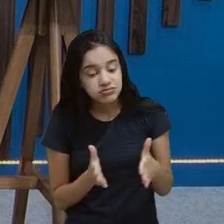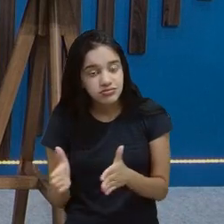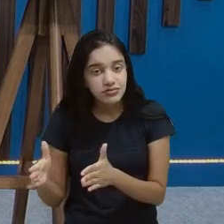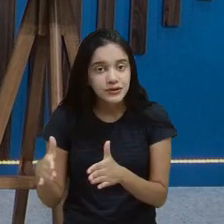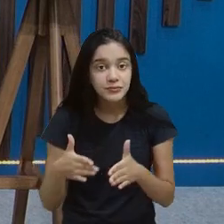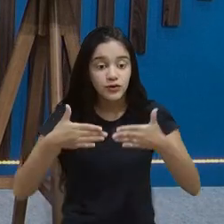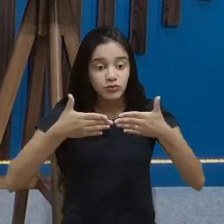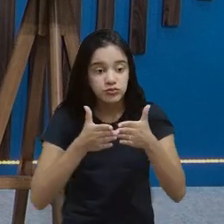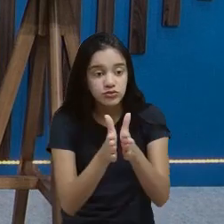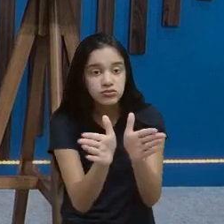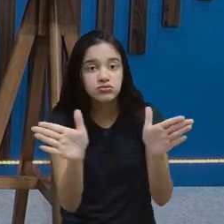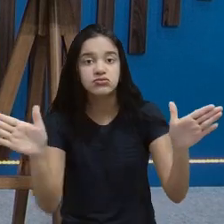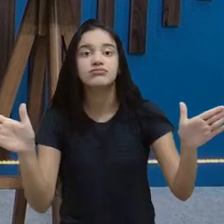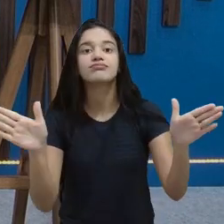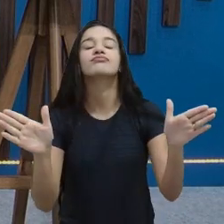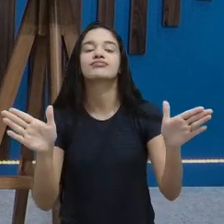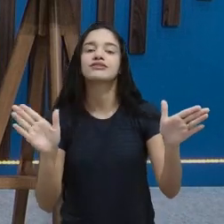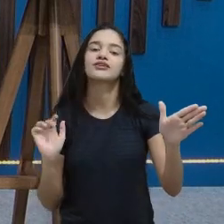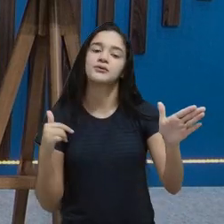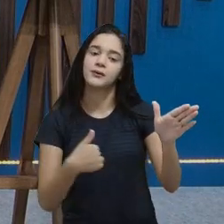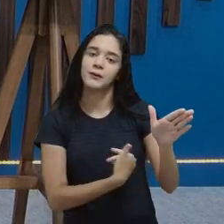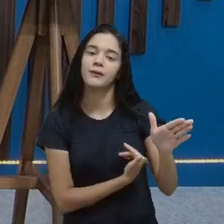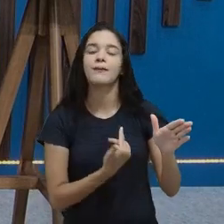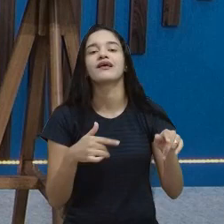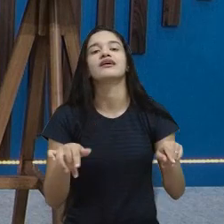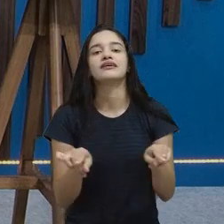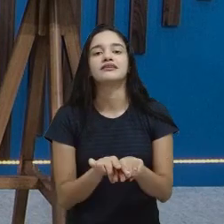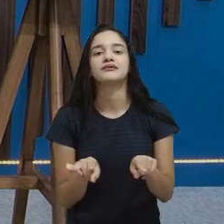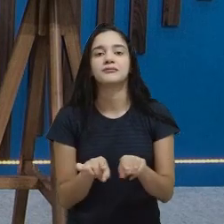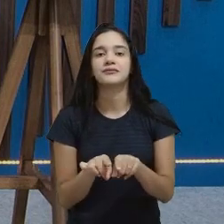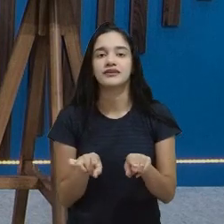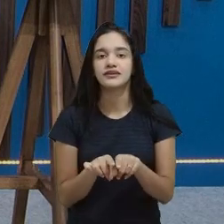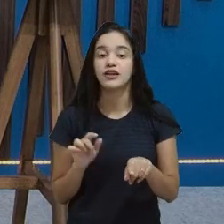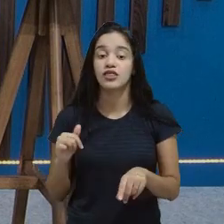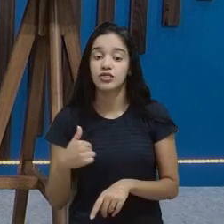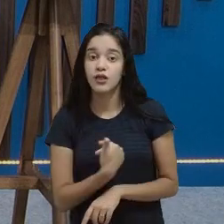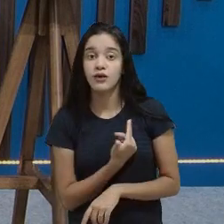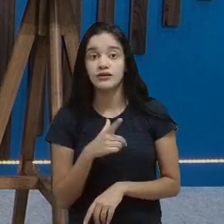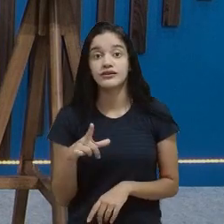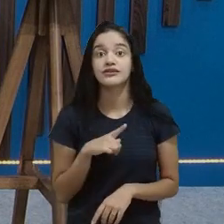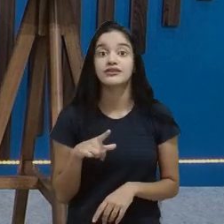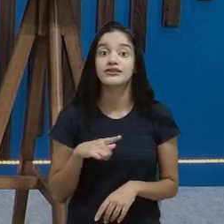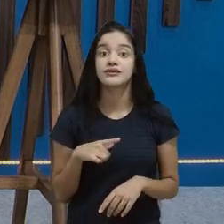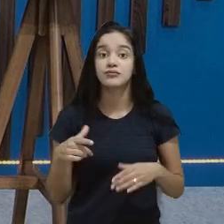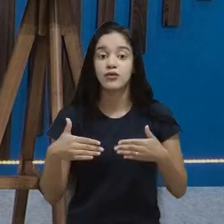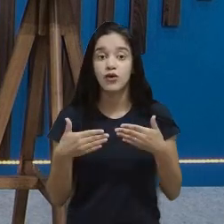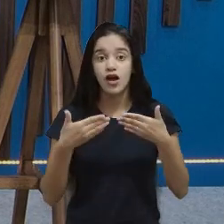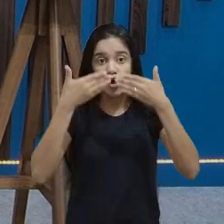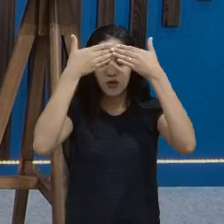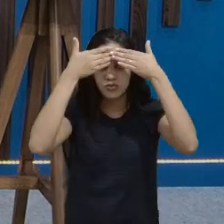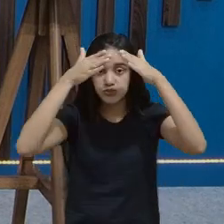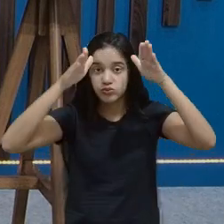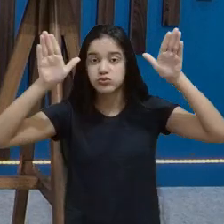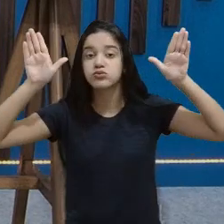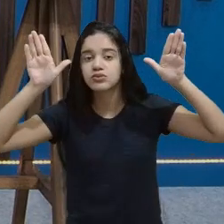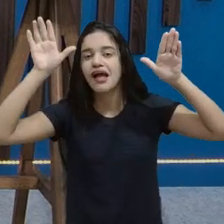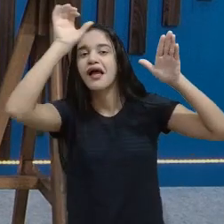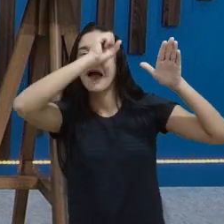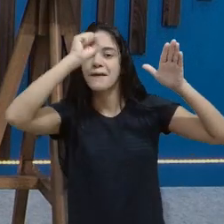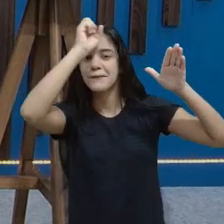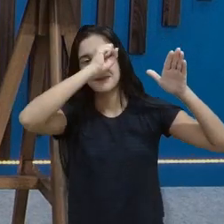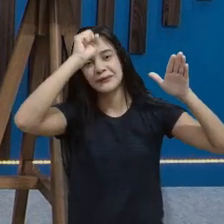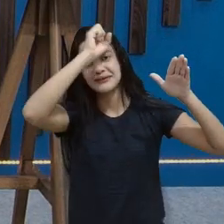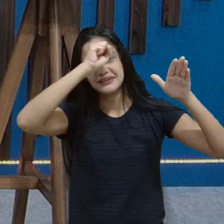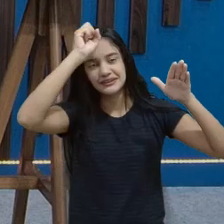é, abertos diante de nós, e diante de nós temos um caminho aberto, que é o caminho do